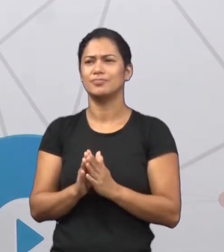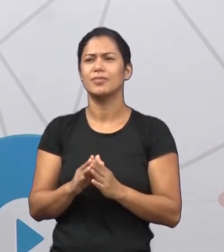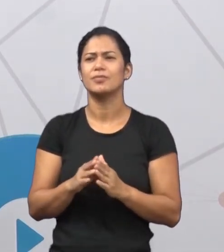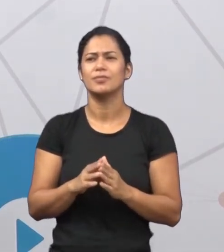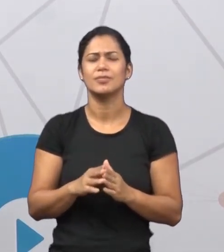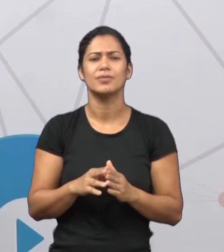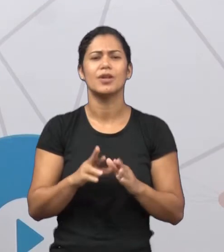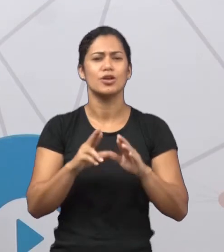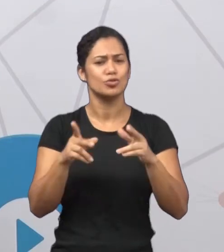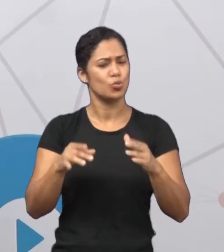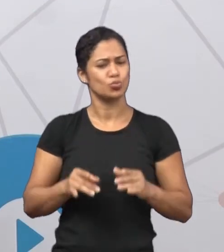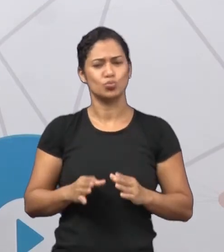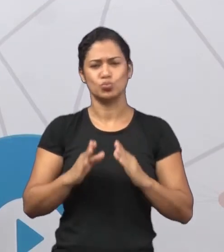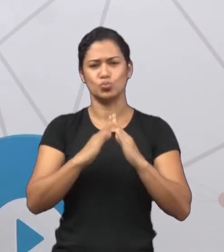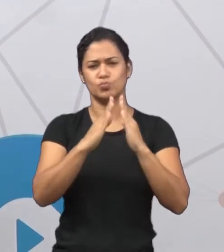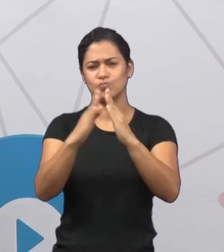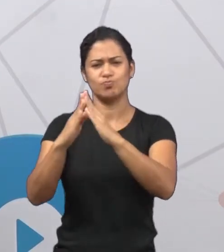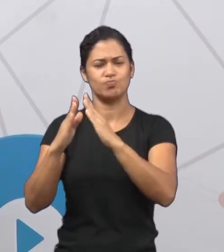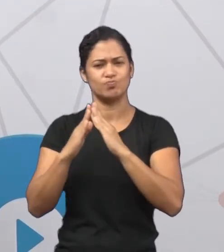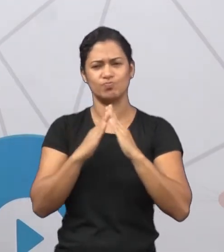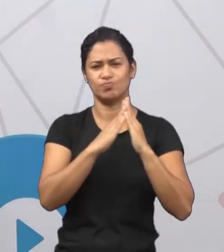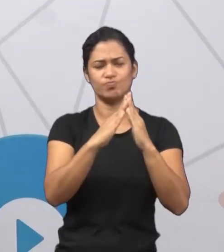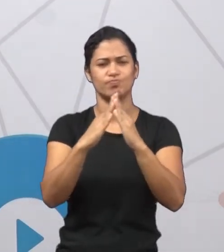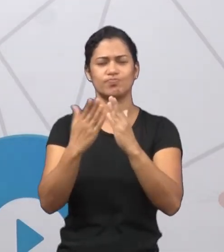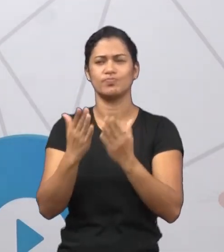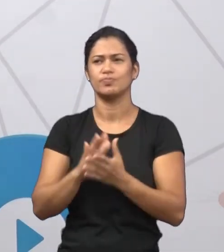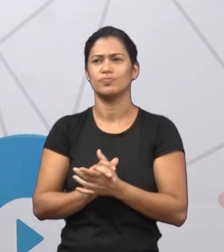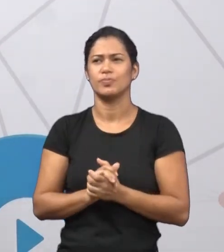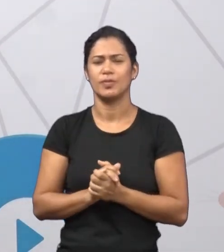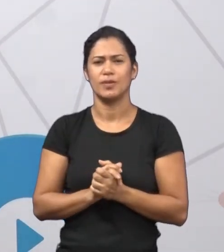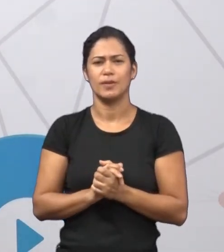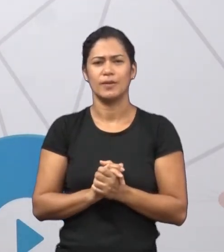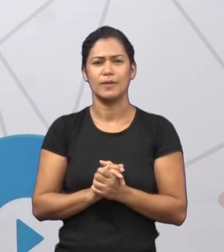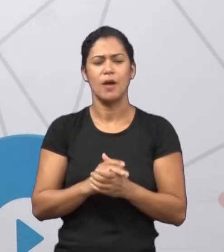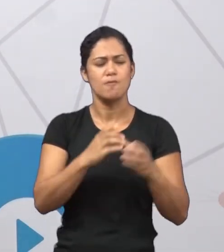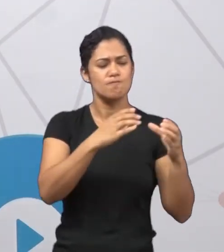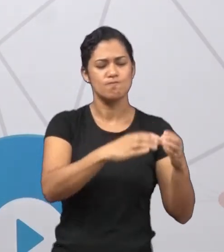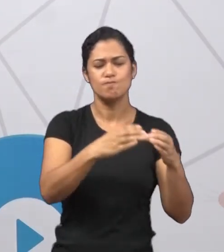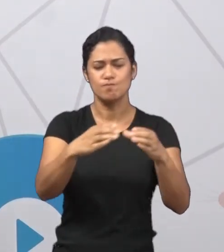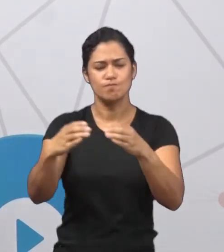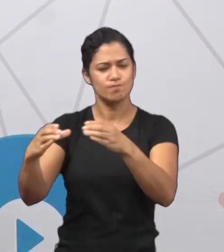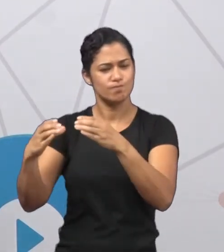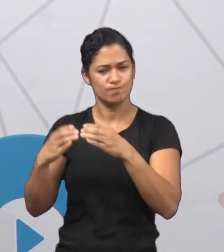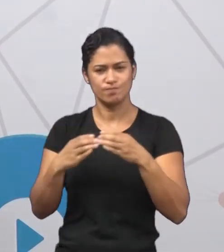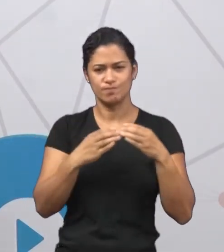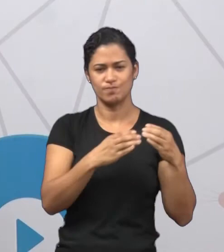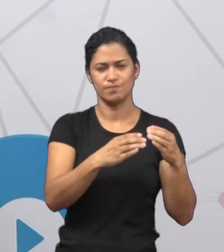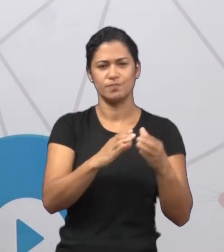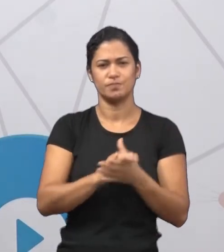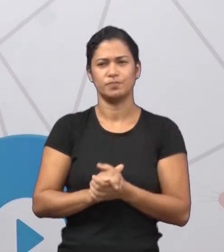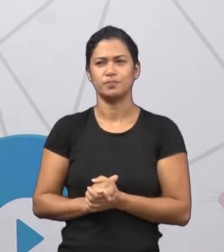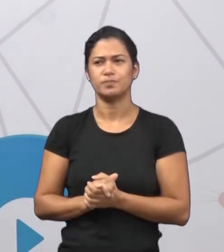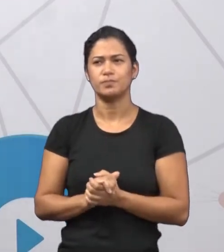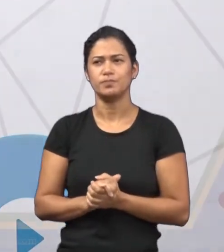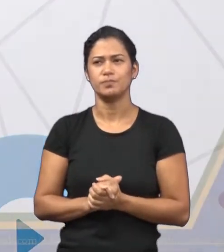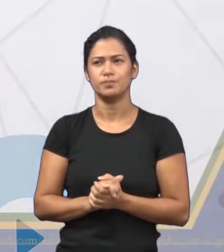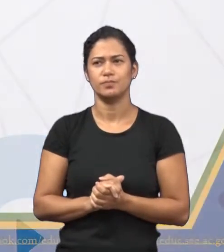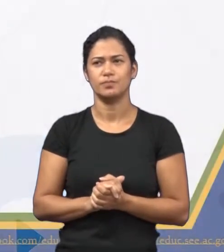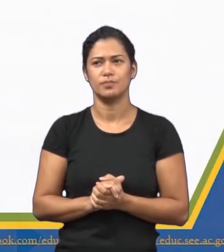nós denominamos residências, seja como ela for. Então os bairros residenciais predominam as residências.